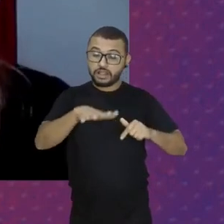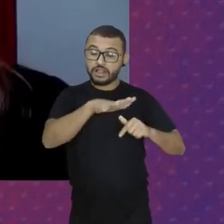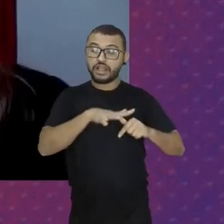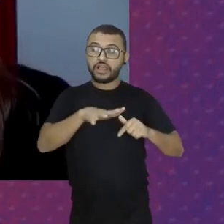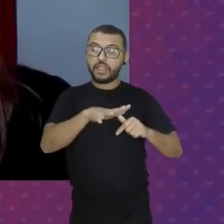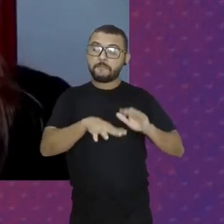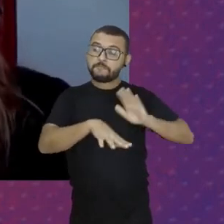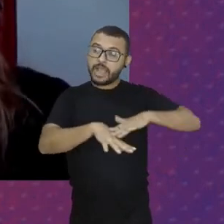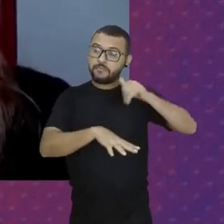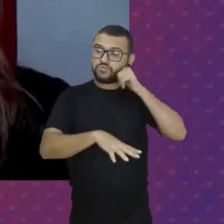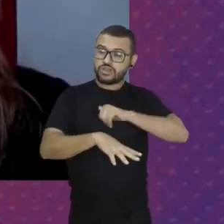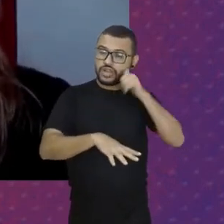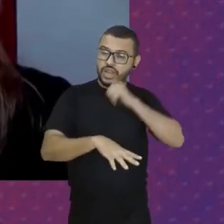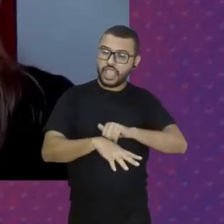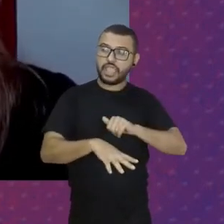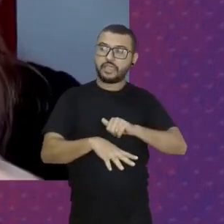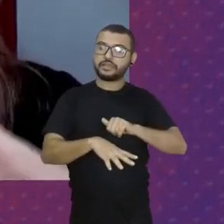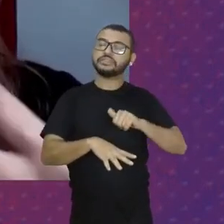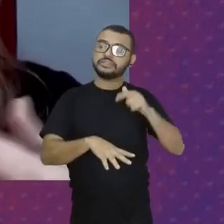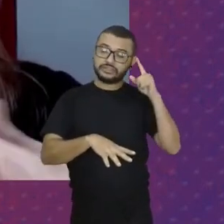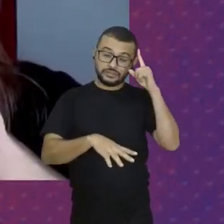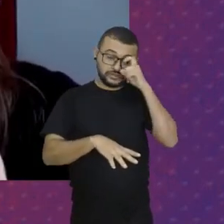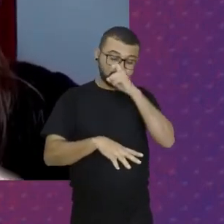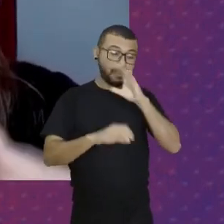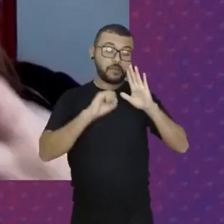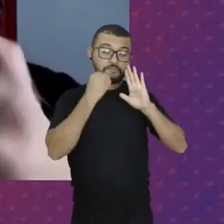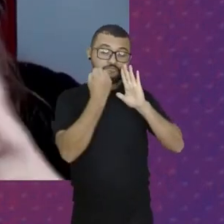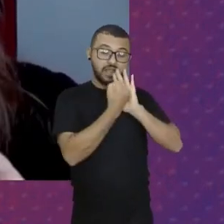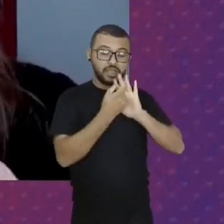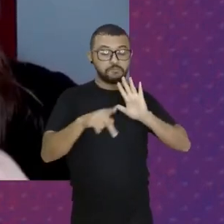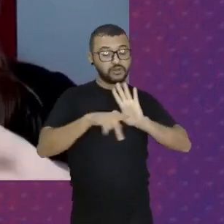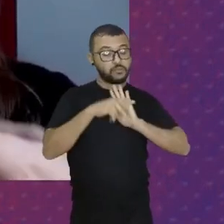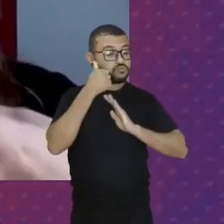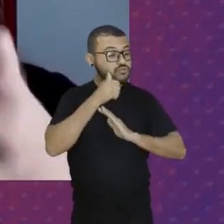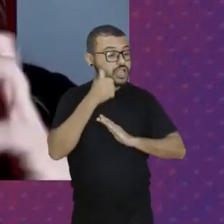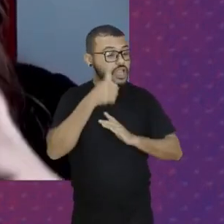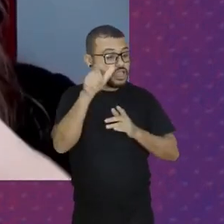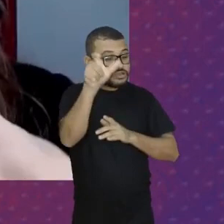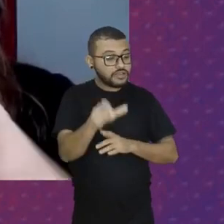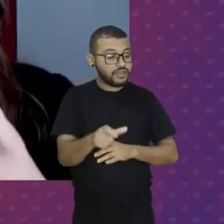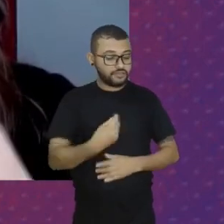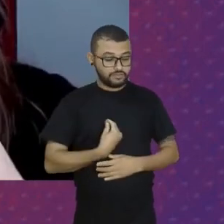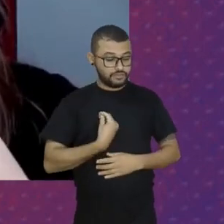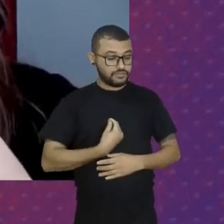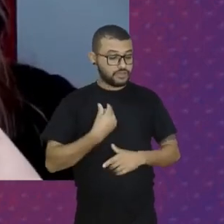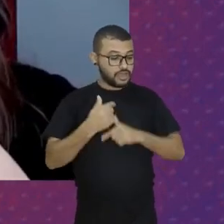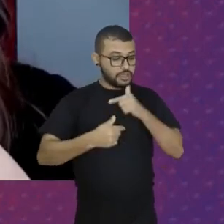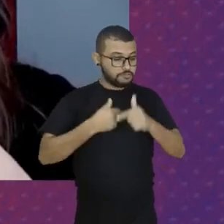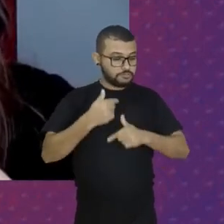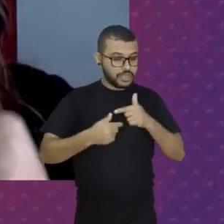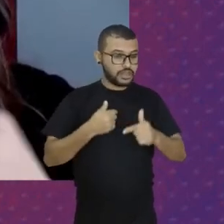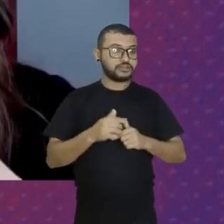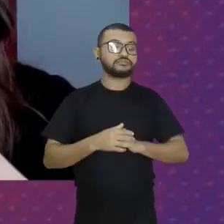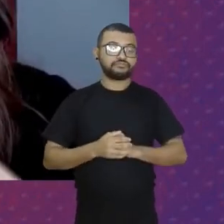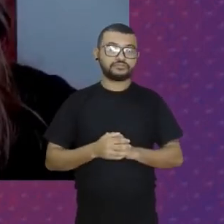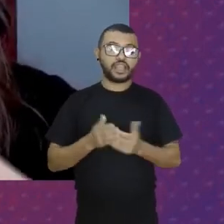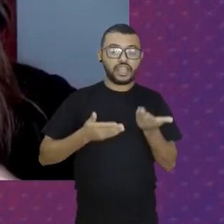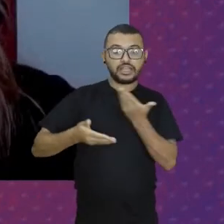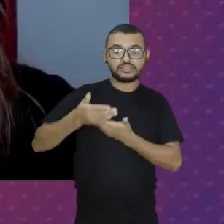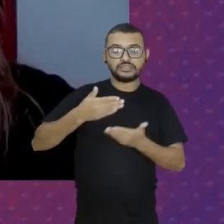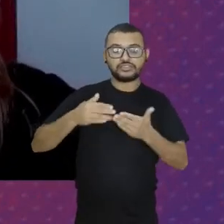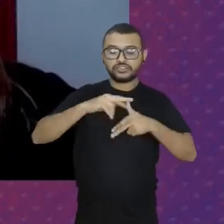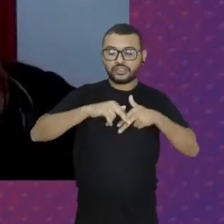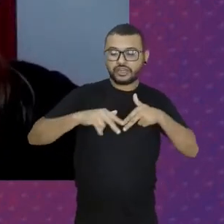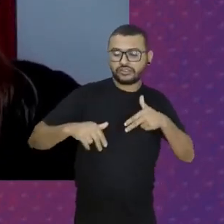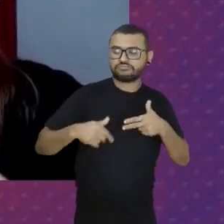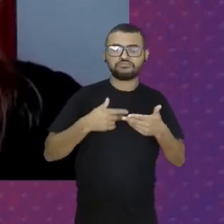são mulheres. Então, é um trabalho muito marcado pela intersecção, pela conjunção e imbricação das relações de gênero, de raça e